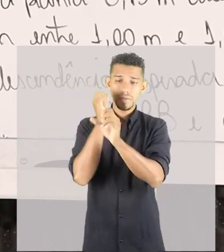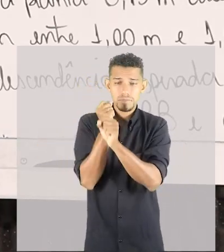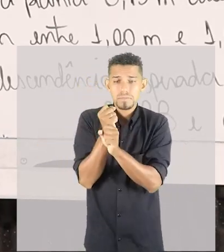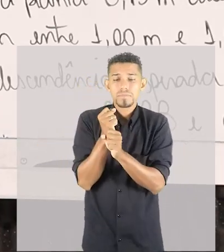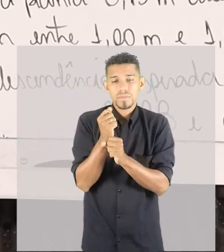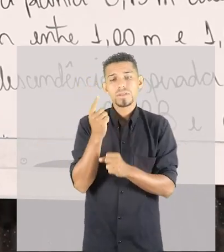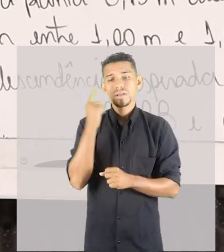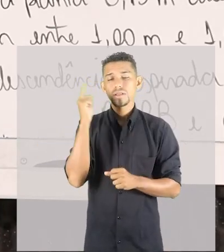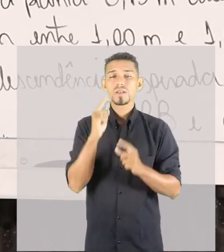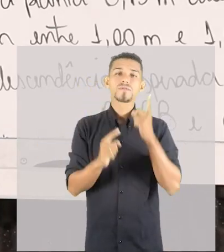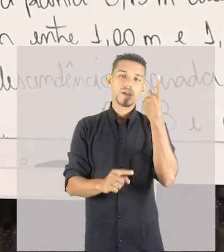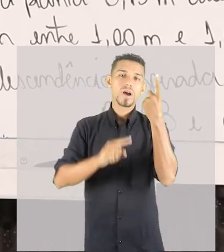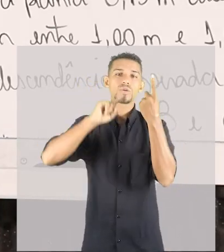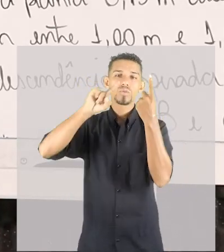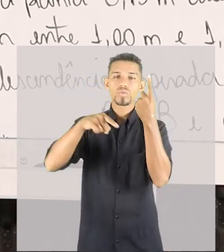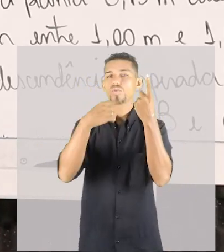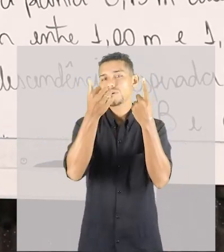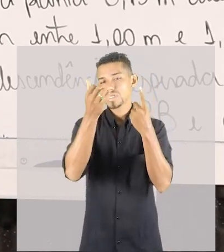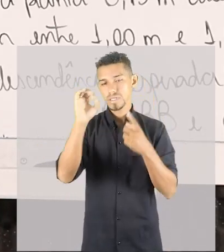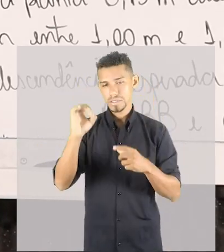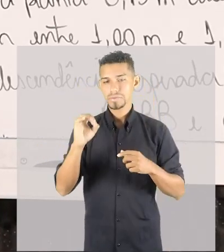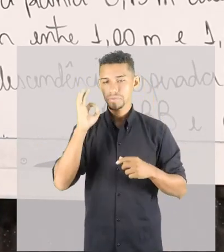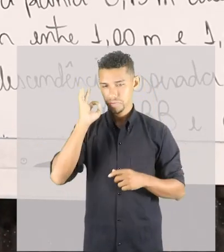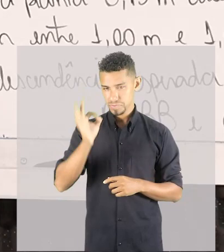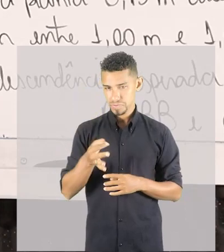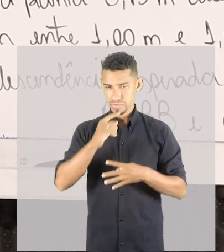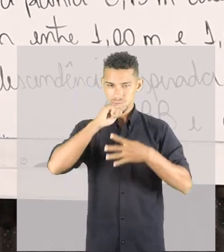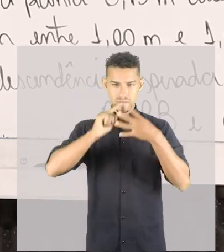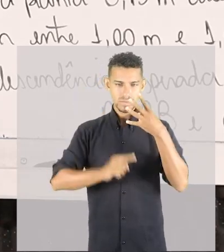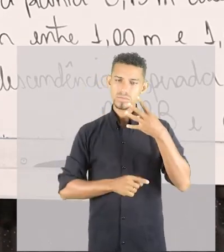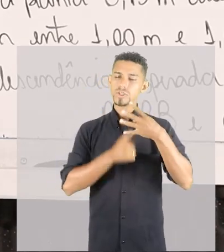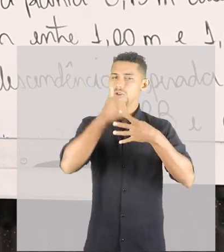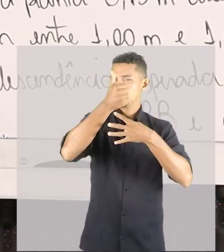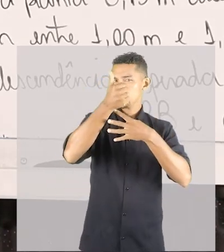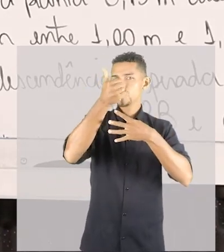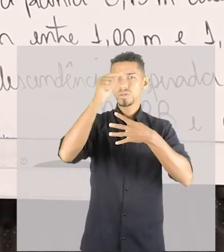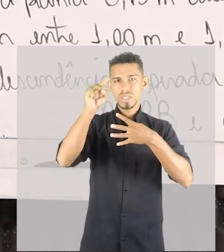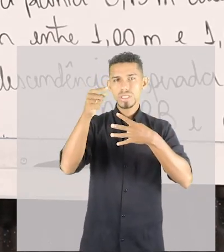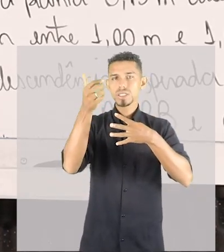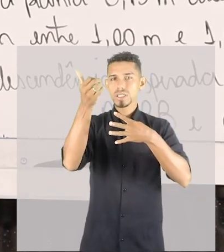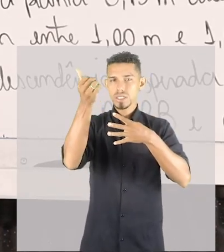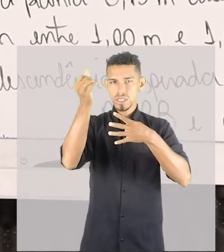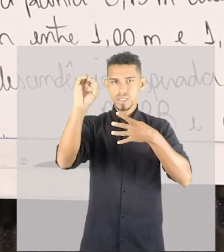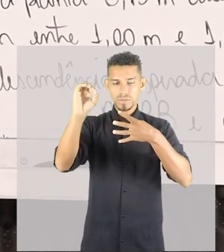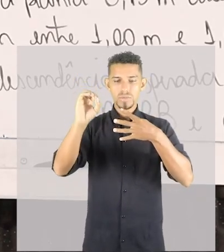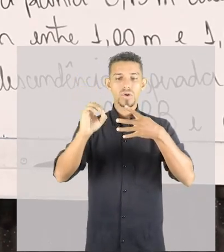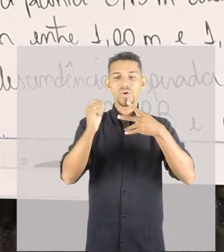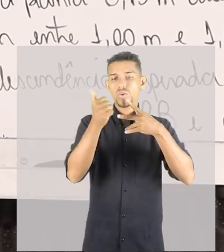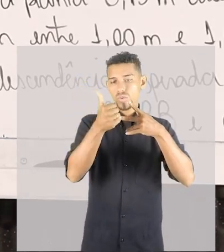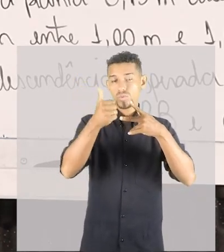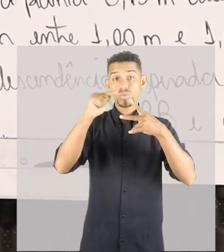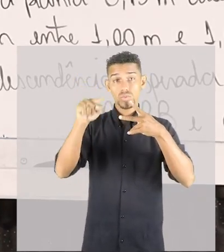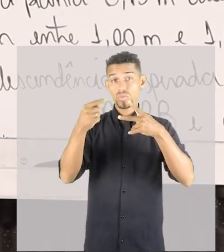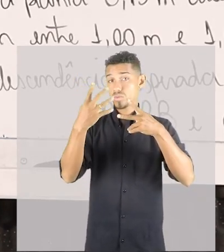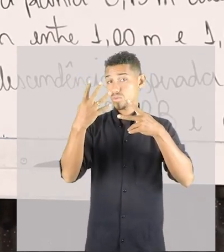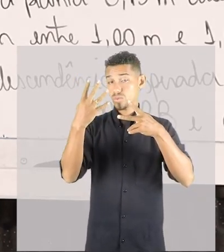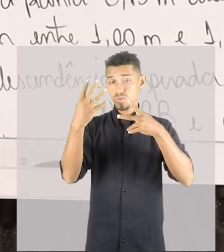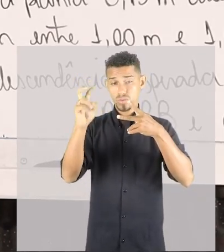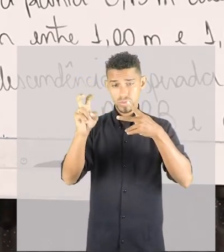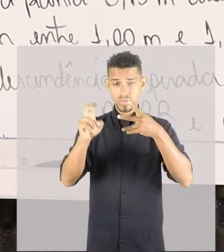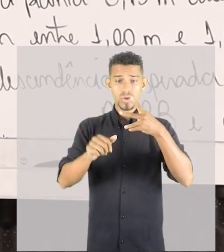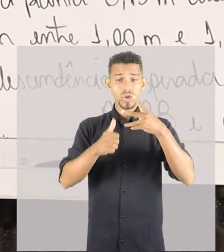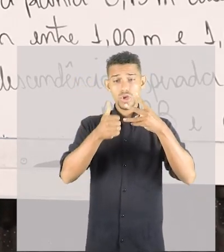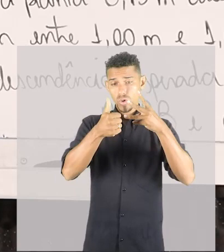dominante, mais 15 centímetros, fomos para 1,60. E aí, você percebe, né, que ficou perfeitamente